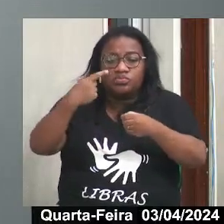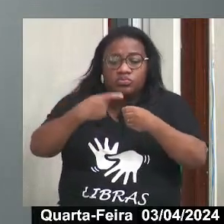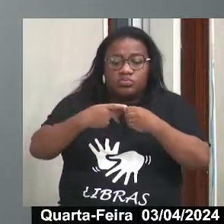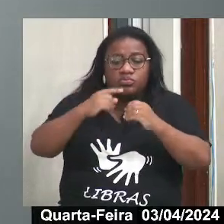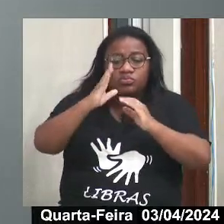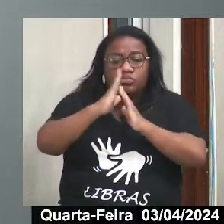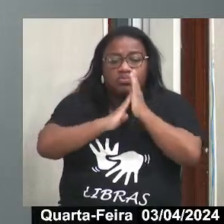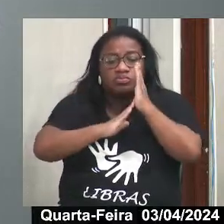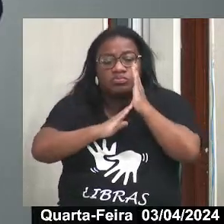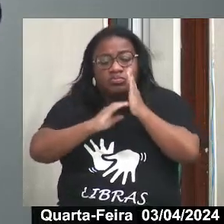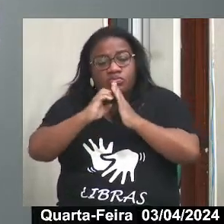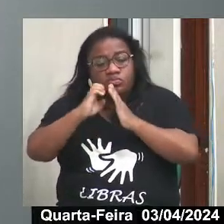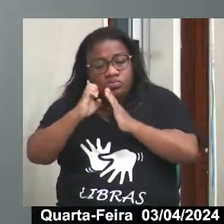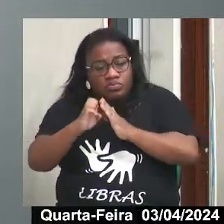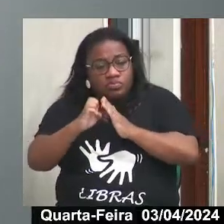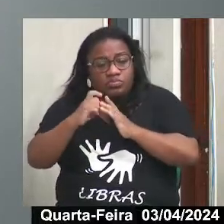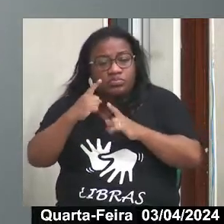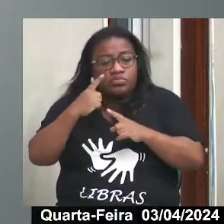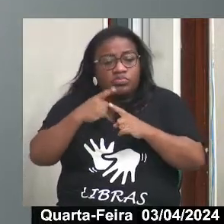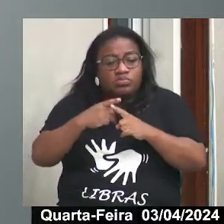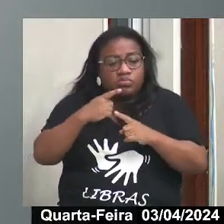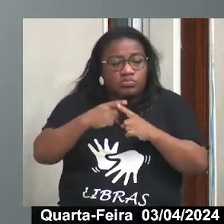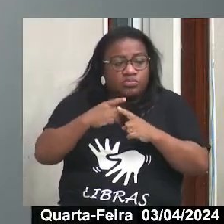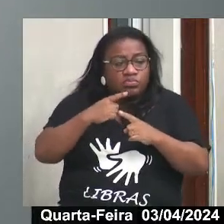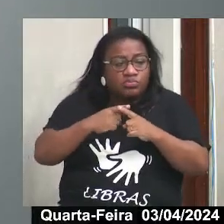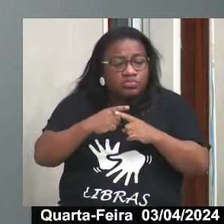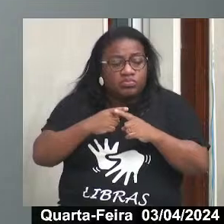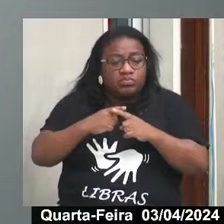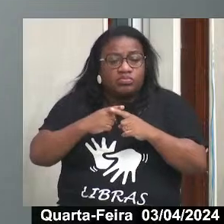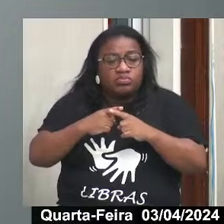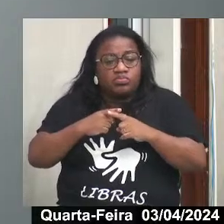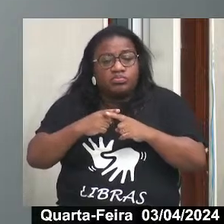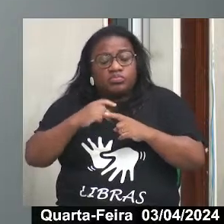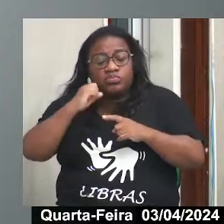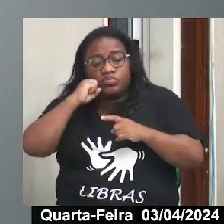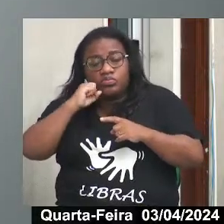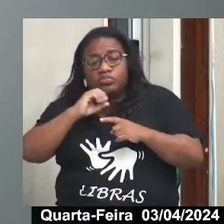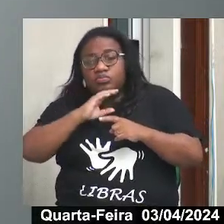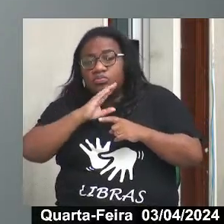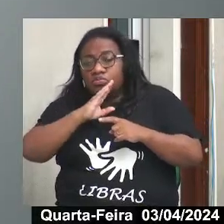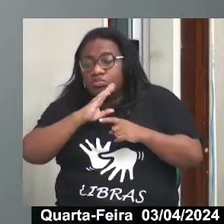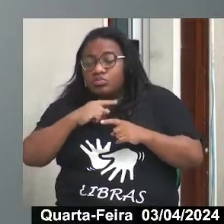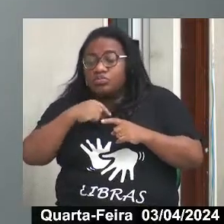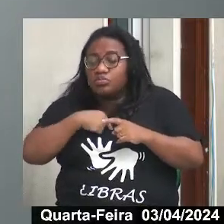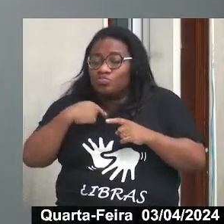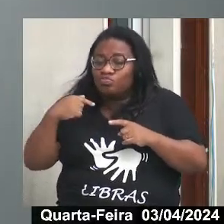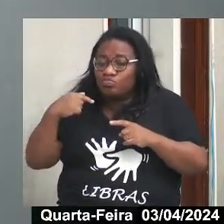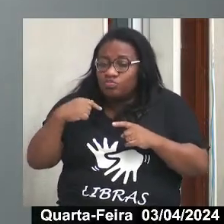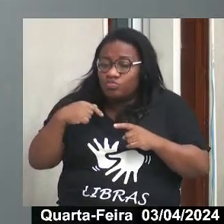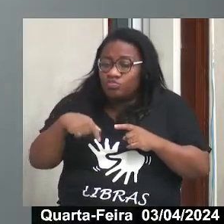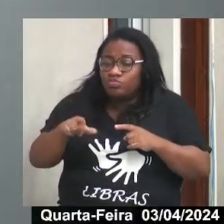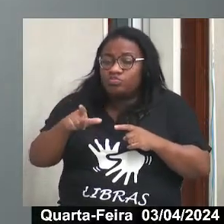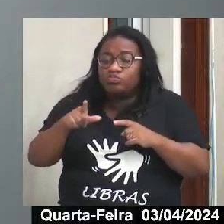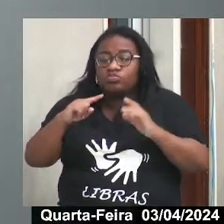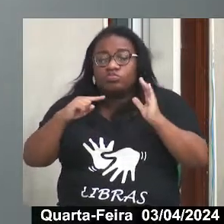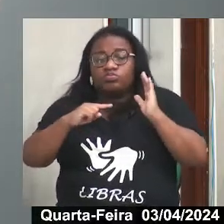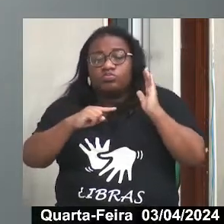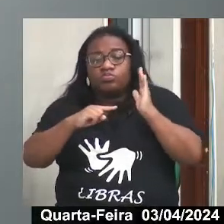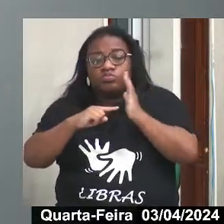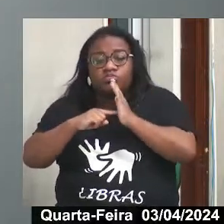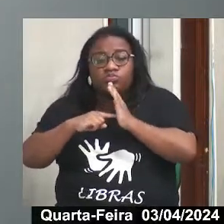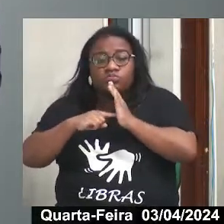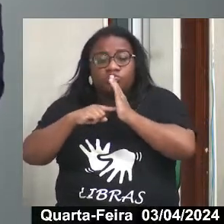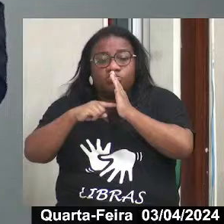falando, caçaram o vereador, pois ele estava fazendo a sua função de fiscalizar. Nos 4 cantos da